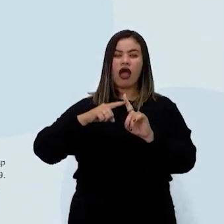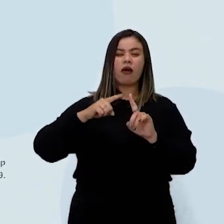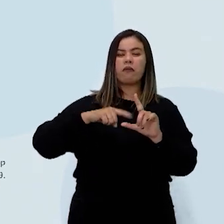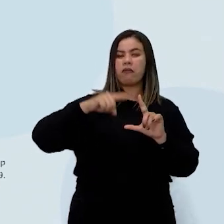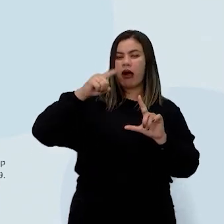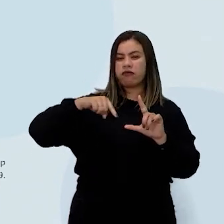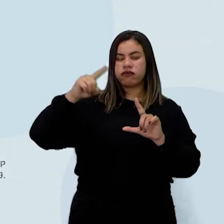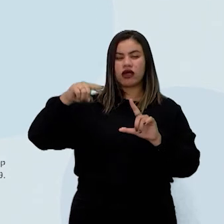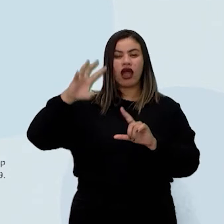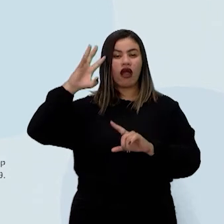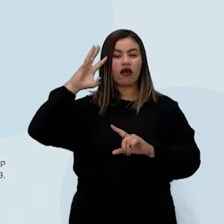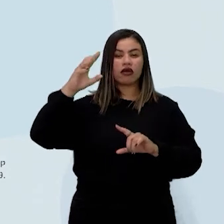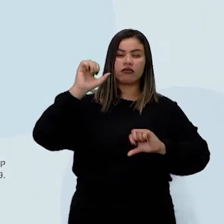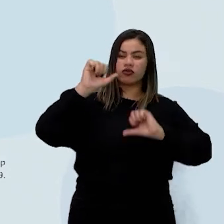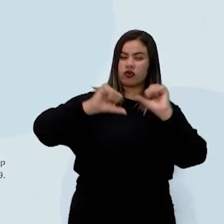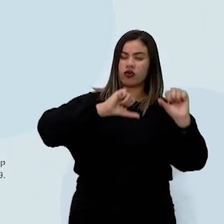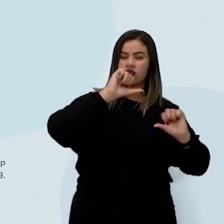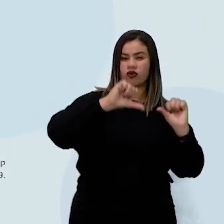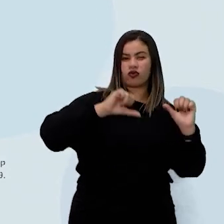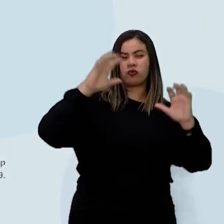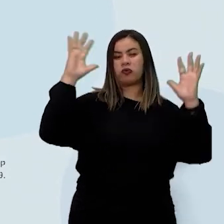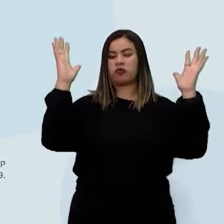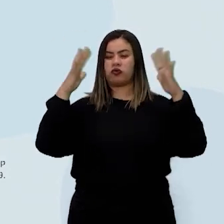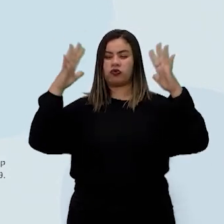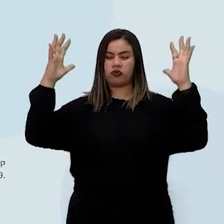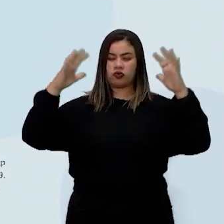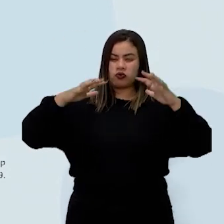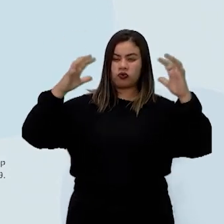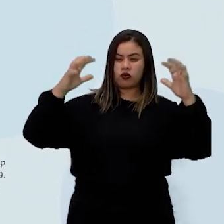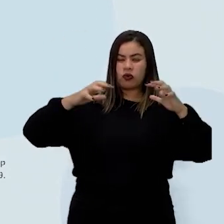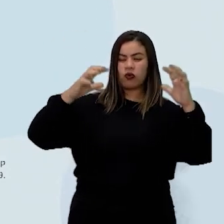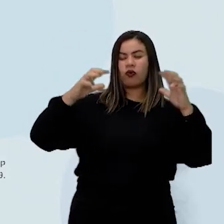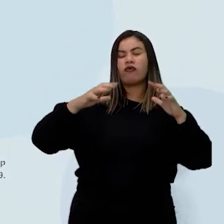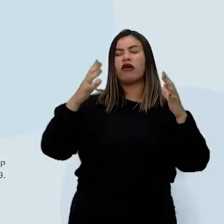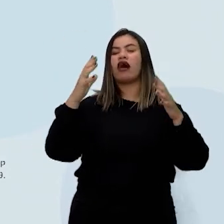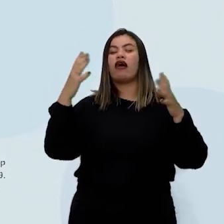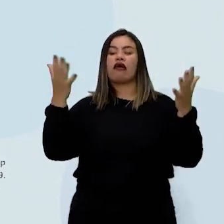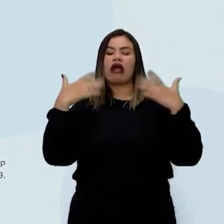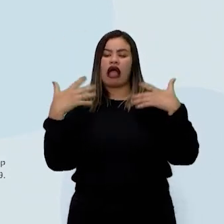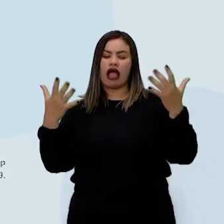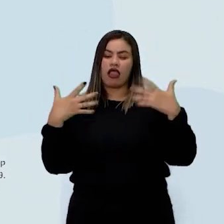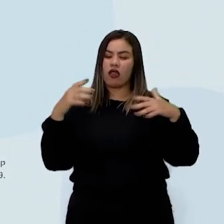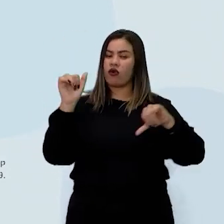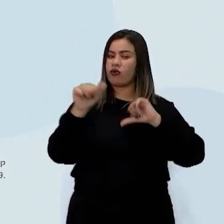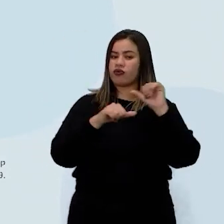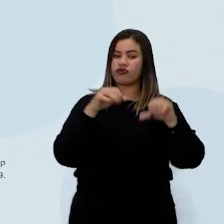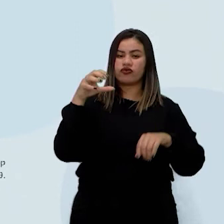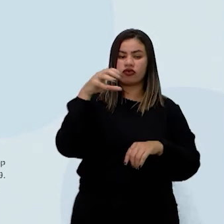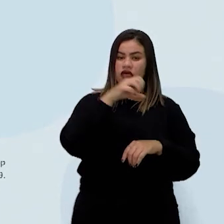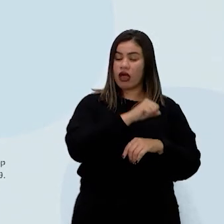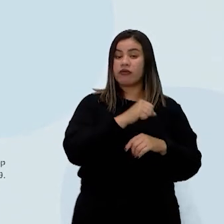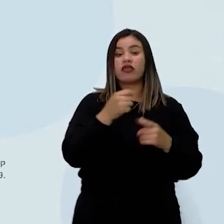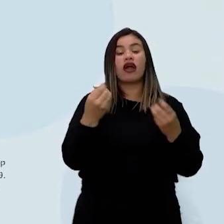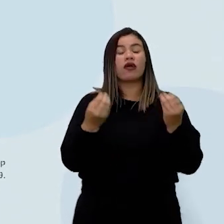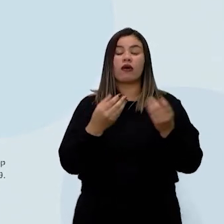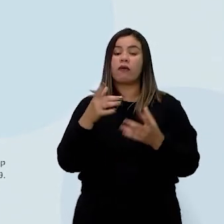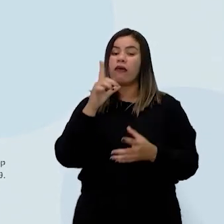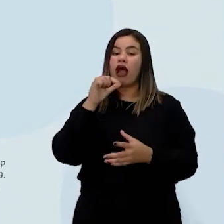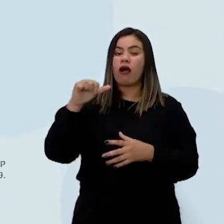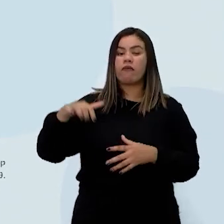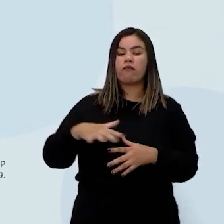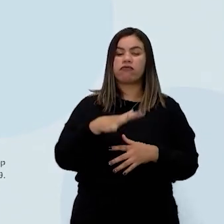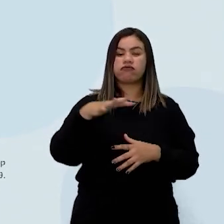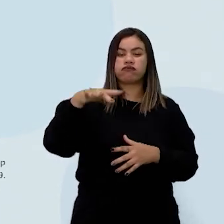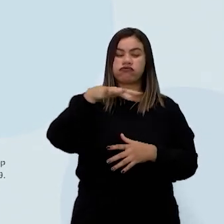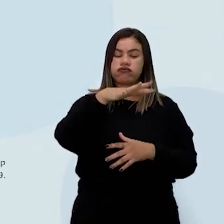estão ocorrendo, a gente tem também as mudanças e as alterações na temperatura também das águas dos oceanos. E